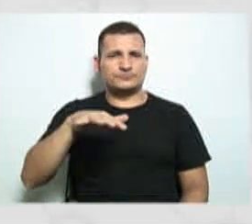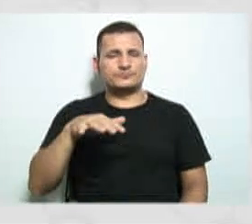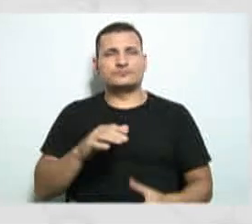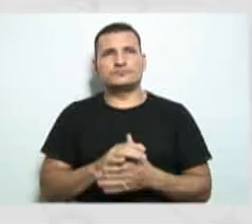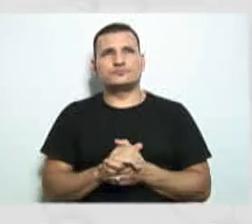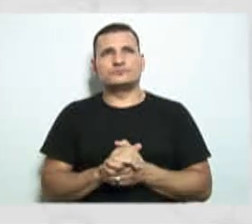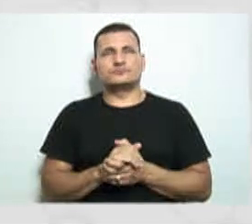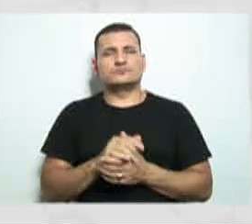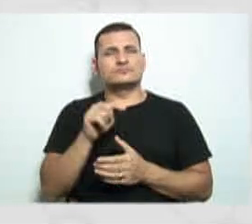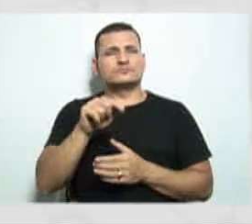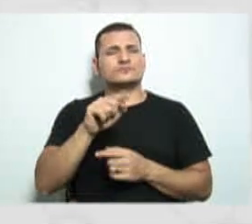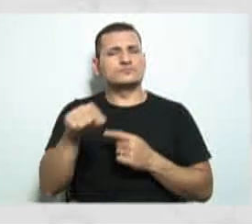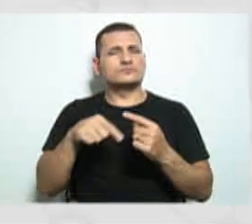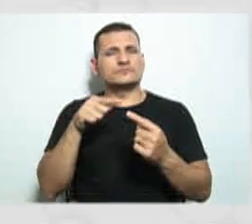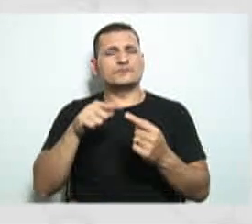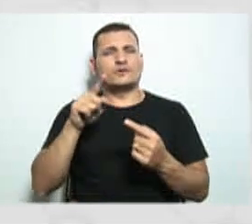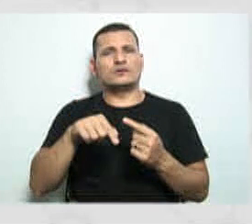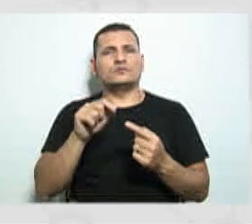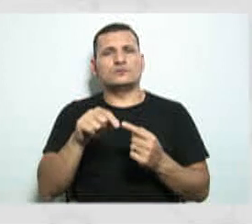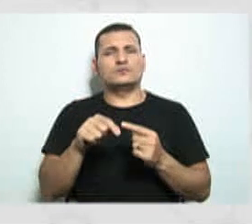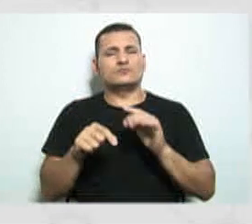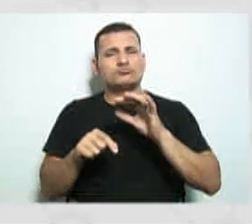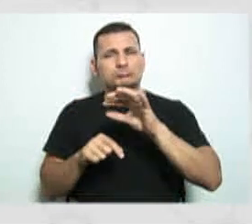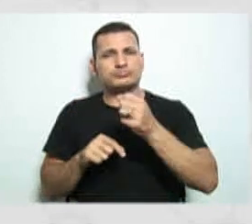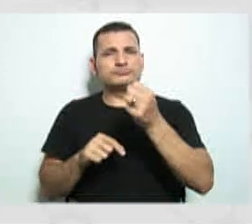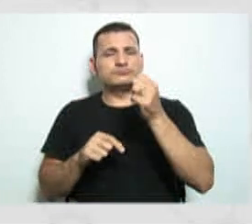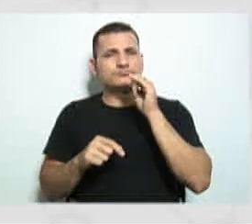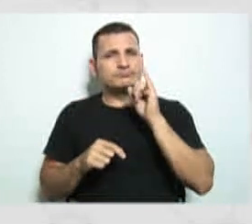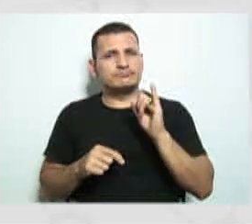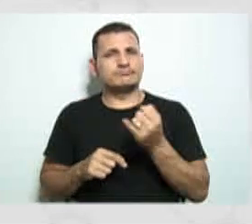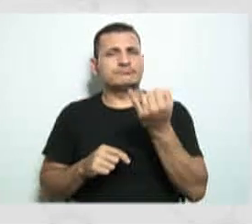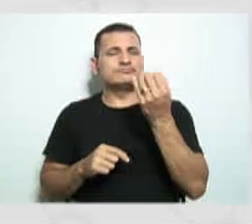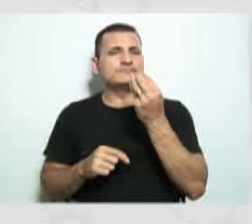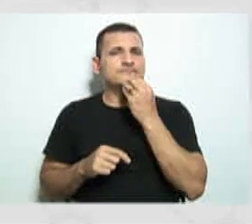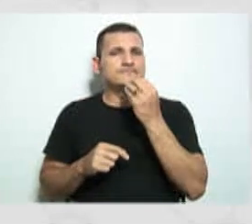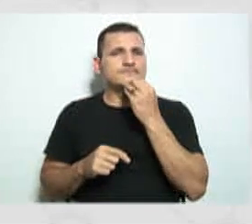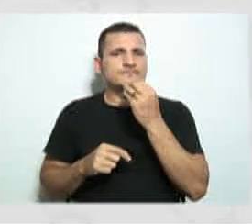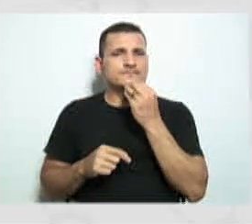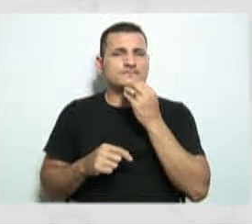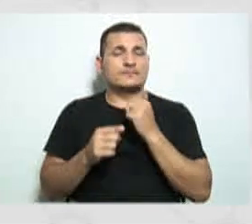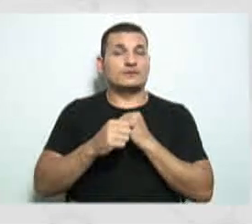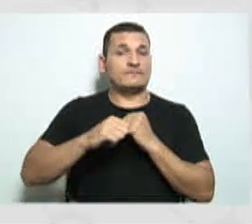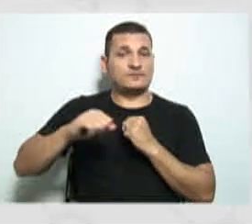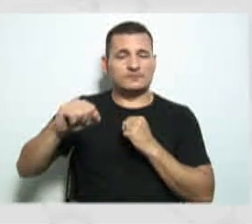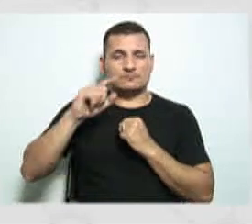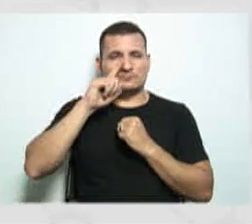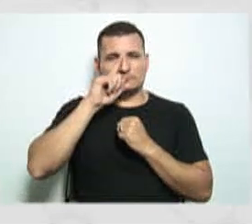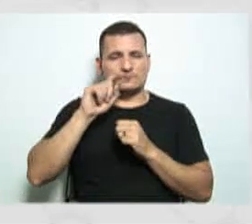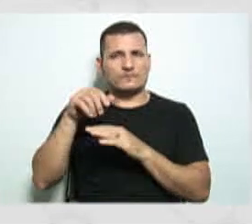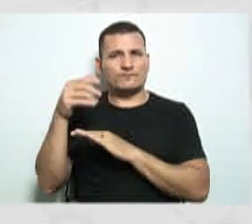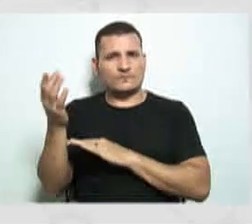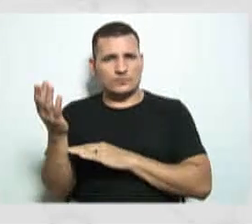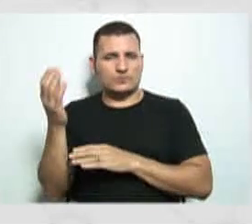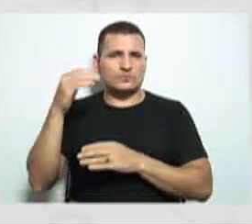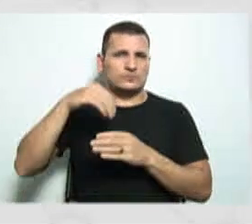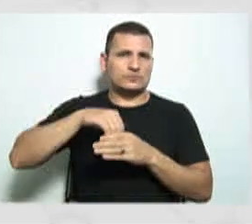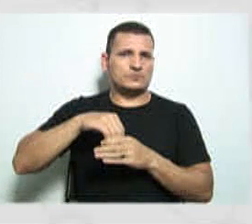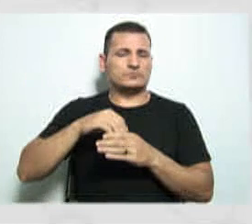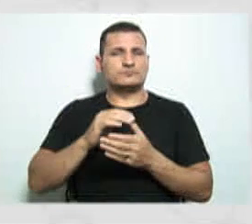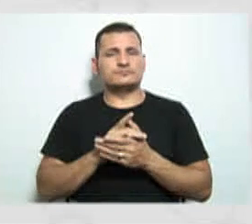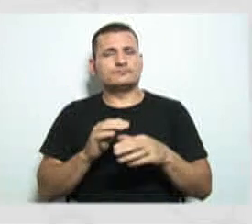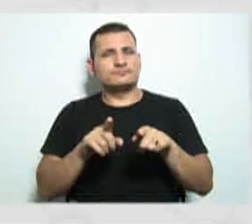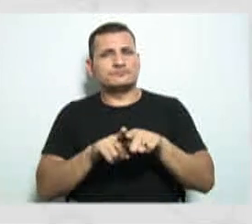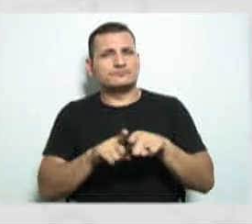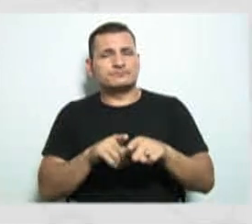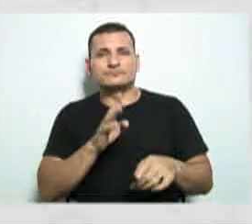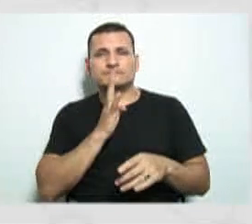meio dele, busca-se aproveitar oportunidades, defender-se de ameaças internas e externas e ainda